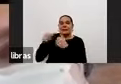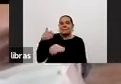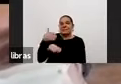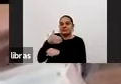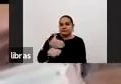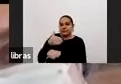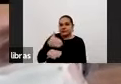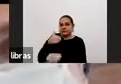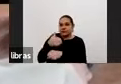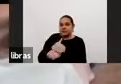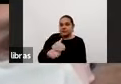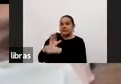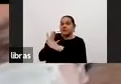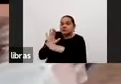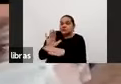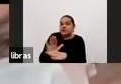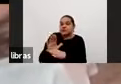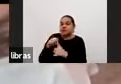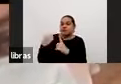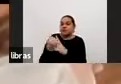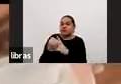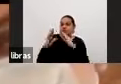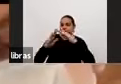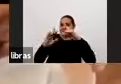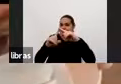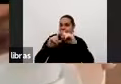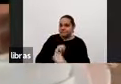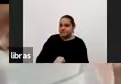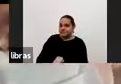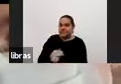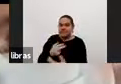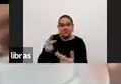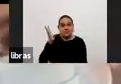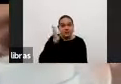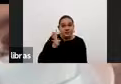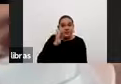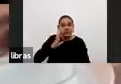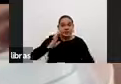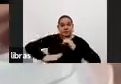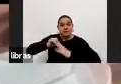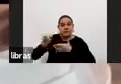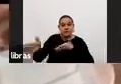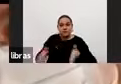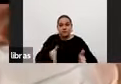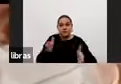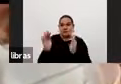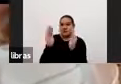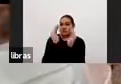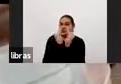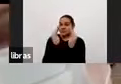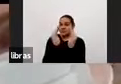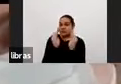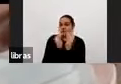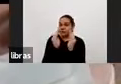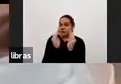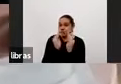assistência social da paróquia. Dona Ana, uma ação bem bacana dos metalúrgicos da Renault, que, em agradecimento ao apoio, né,